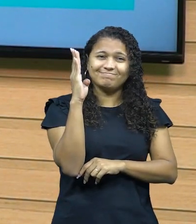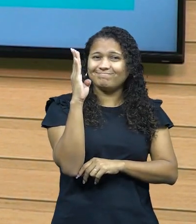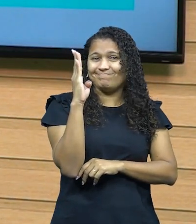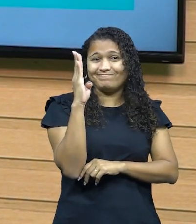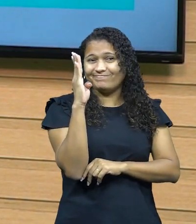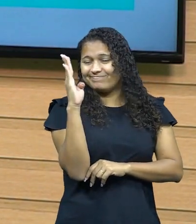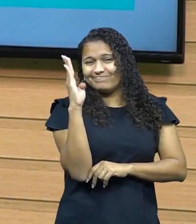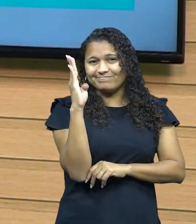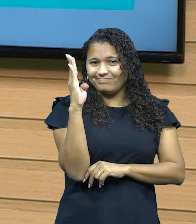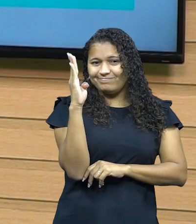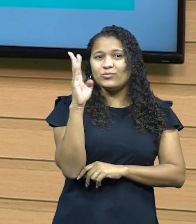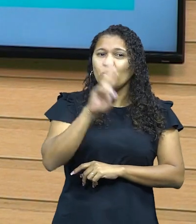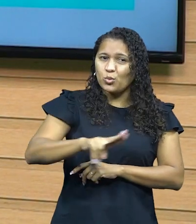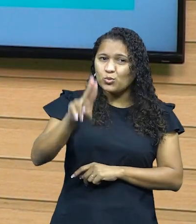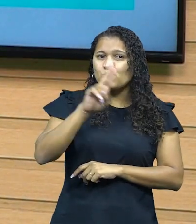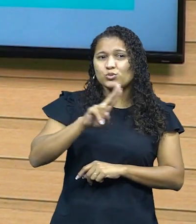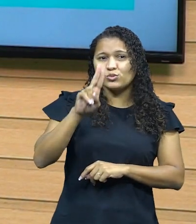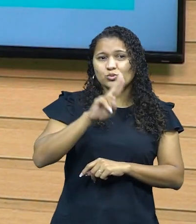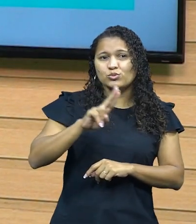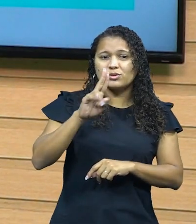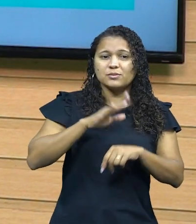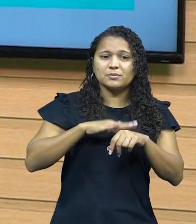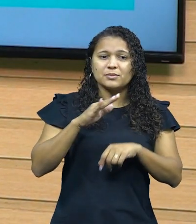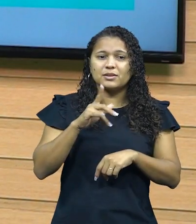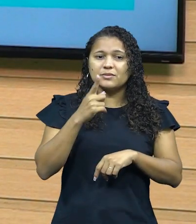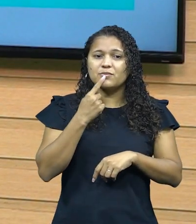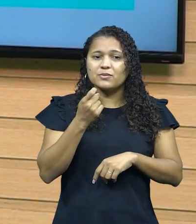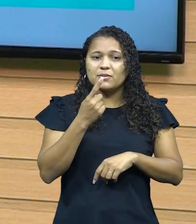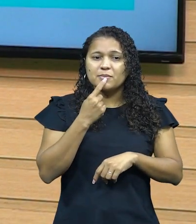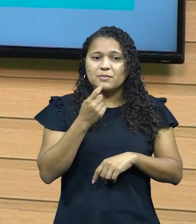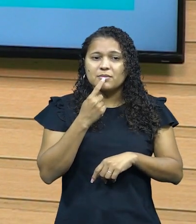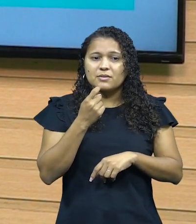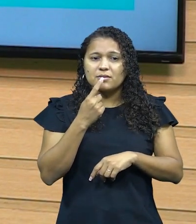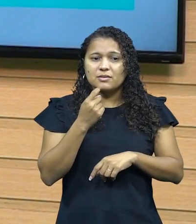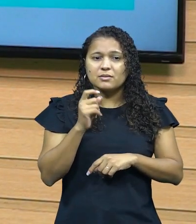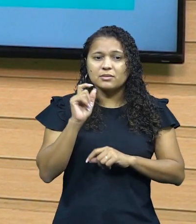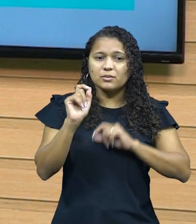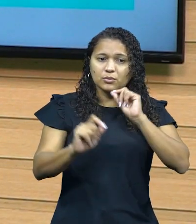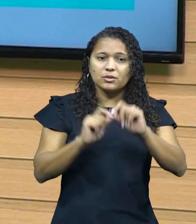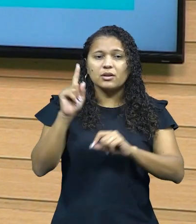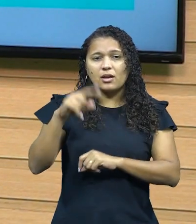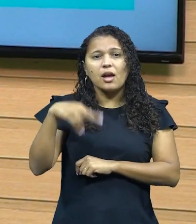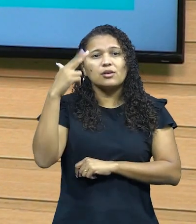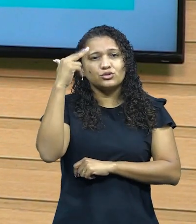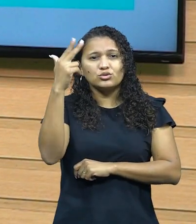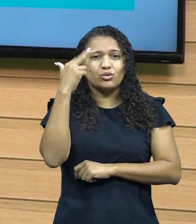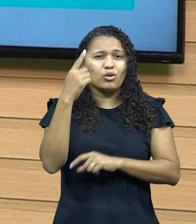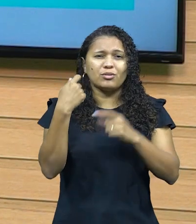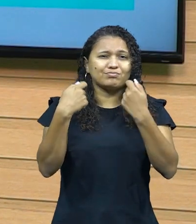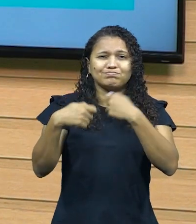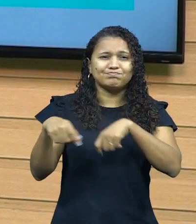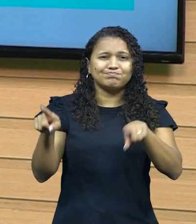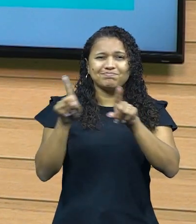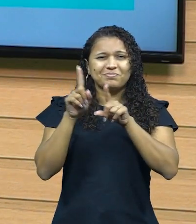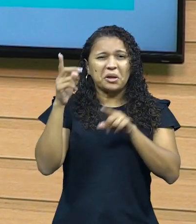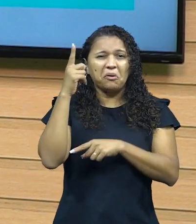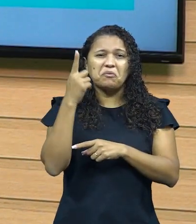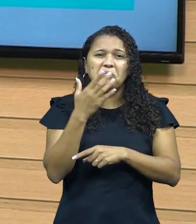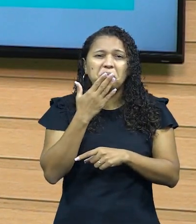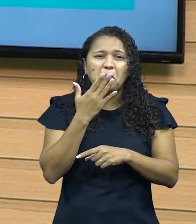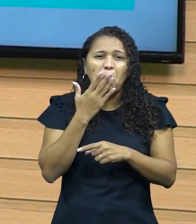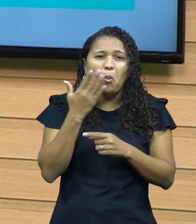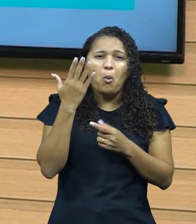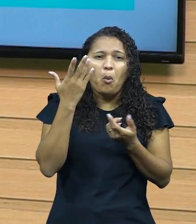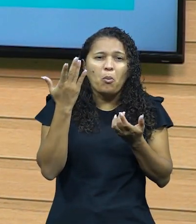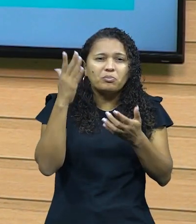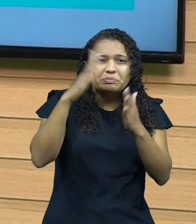eles utilizam essa tinta vermelha muito mais por questões históricas, porque não há mais essa necessidade de